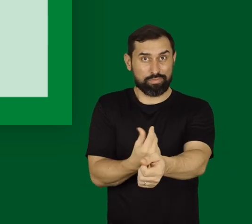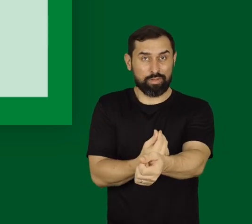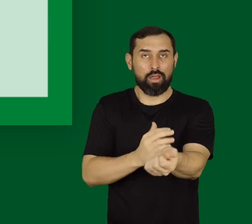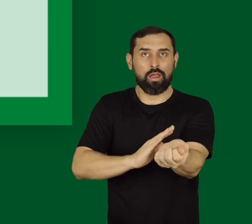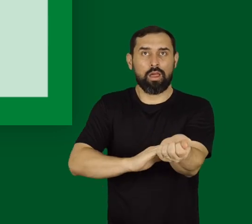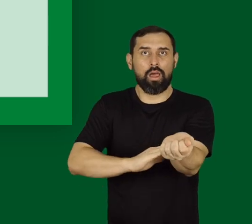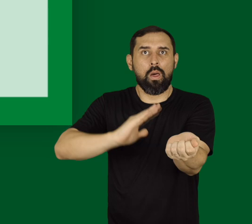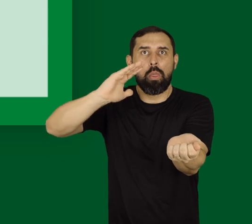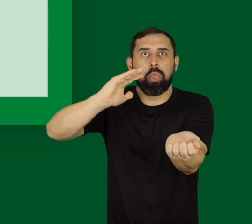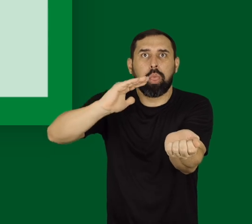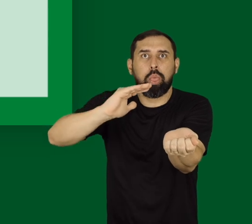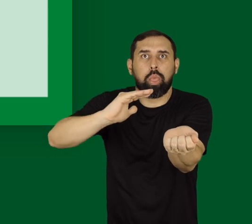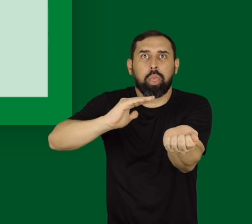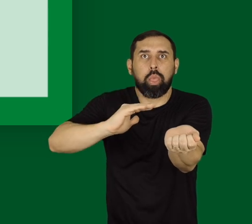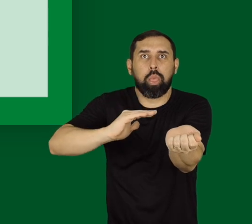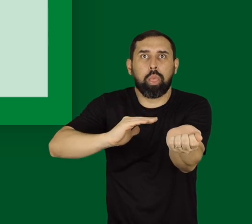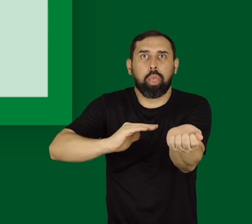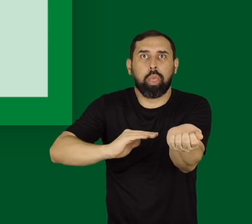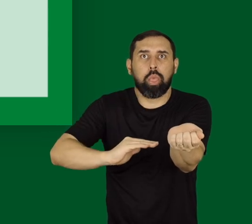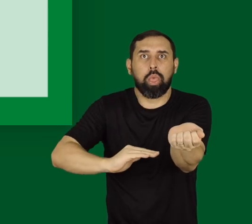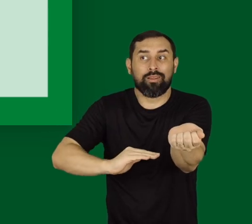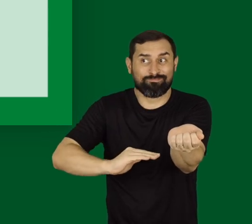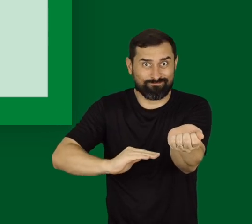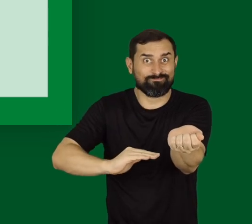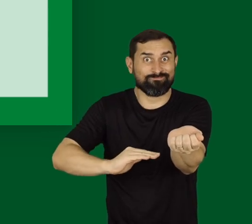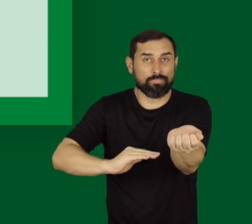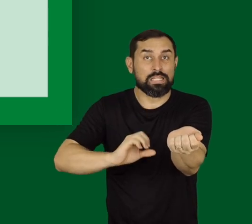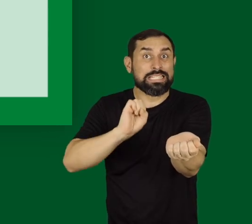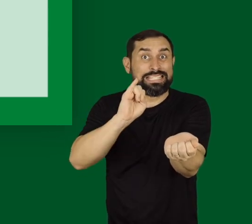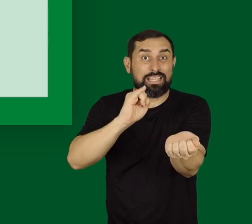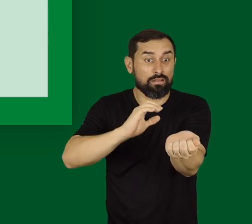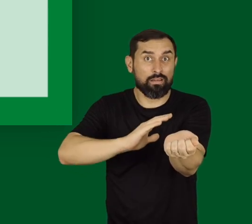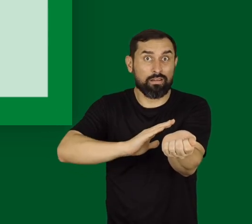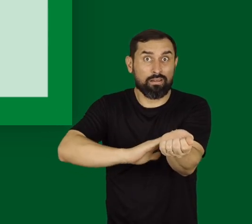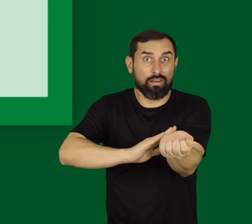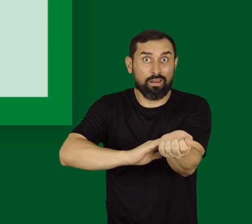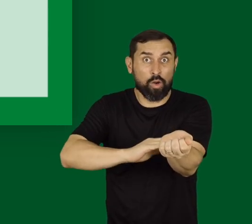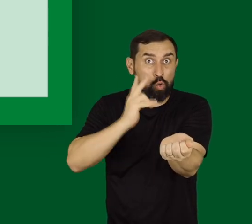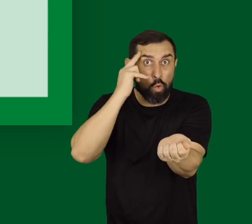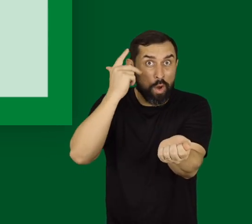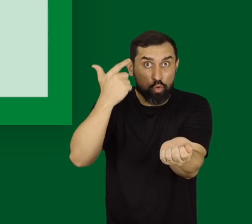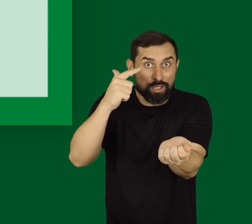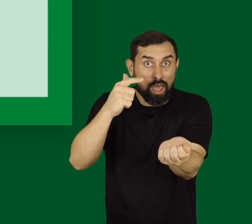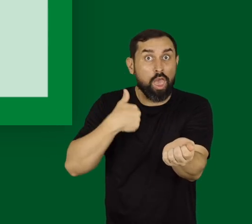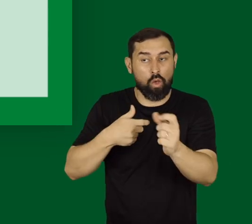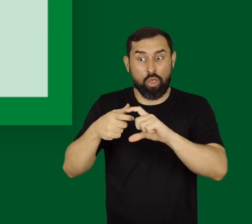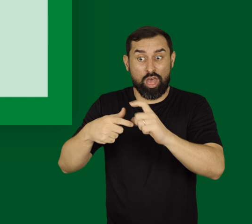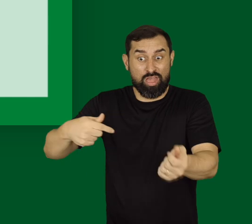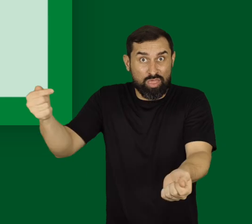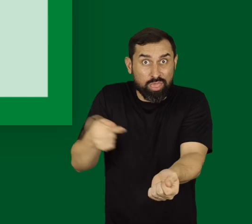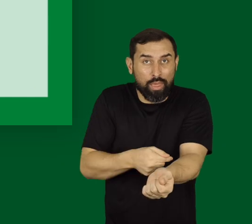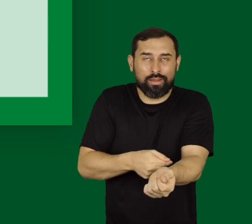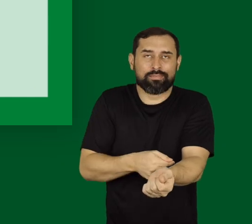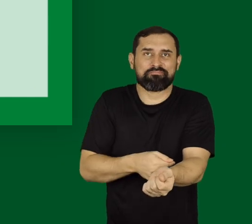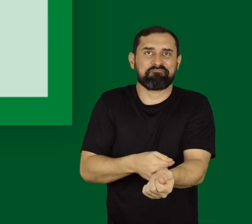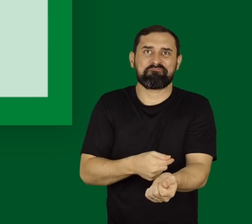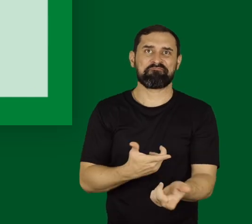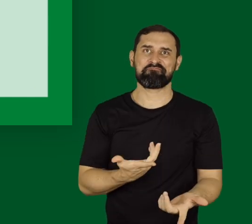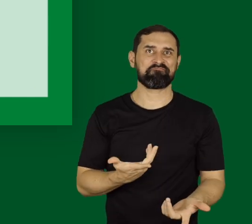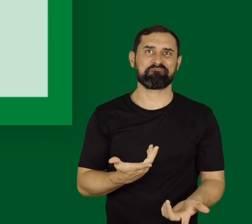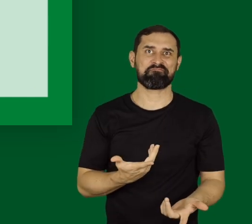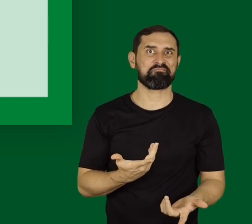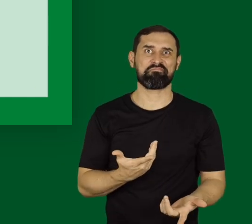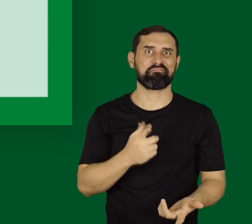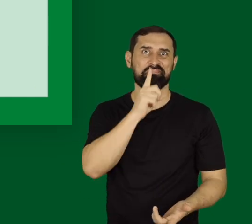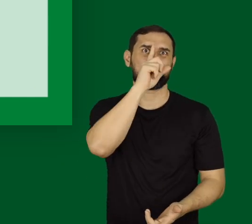a pressão arterial importante, e se a PA não estiver adequada, ela não funciona como as outras drogas